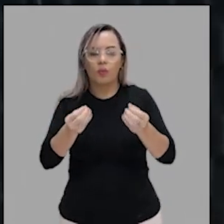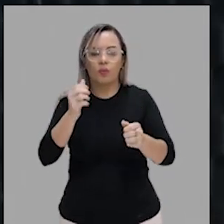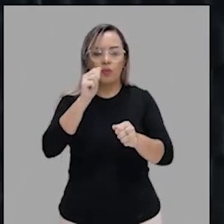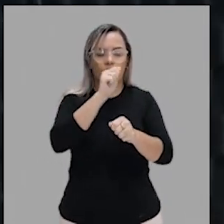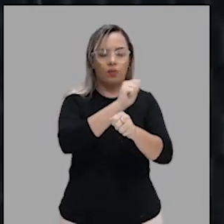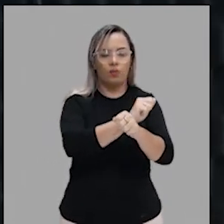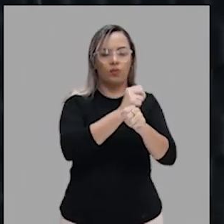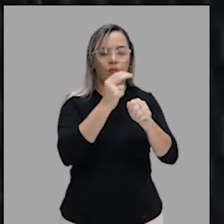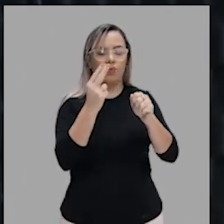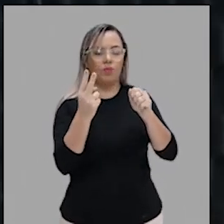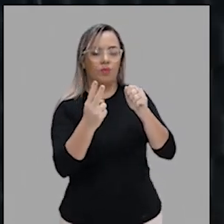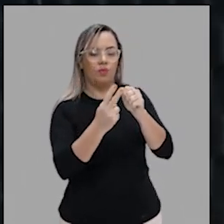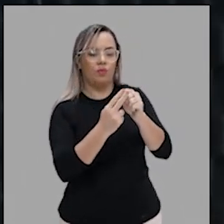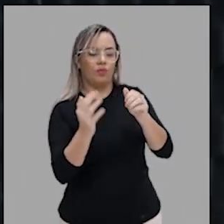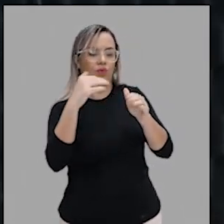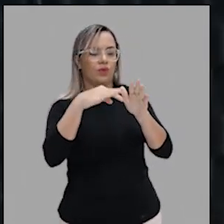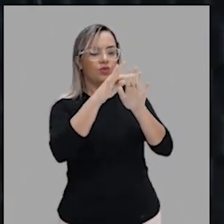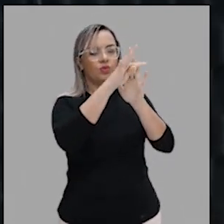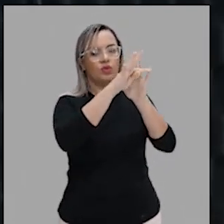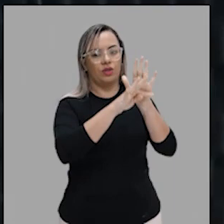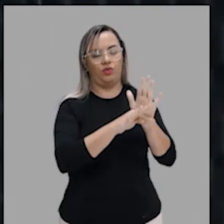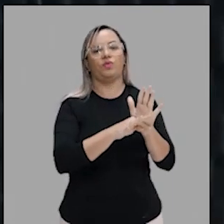se comporta dentro do texto.